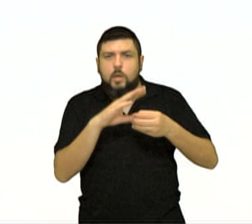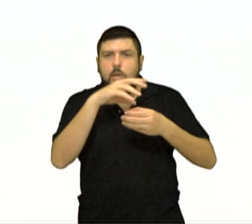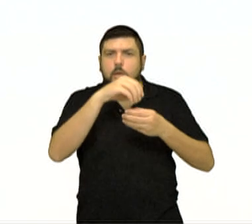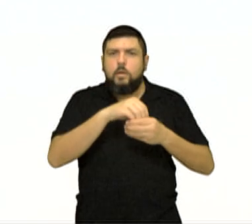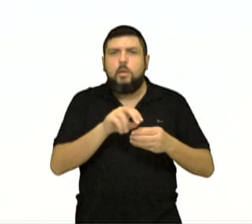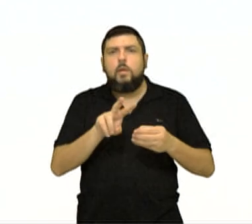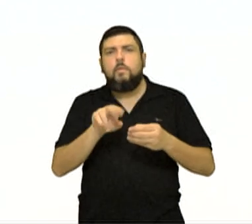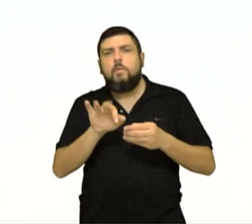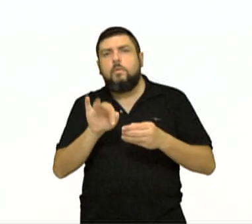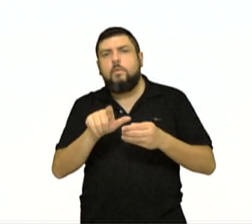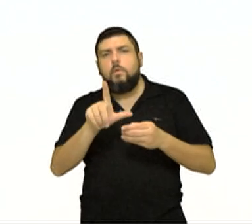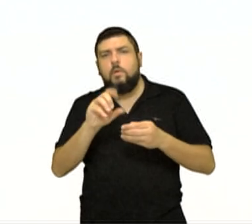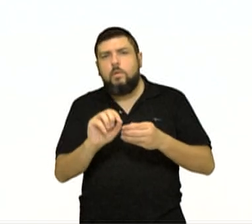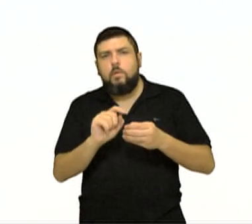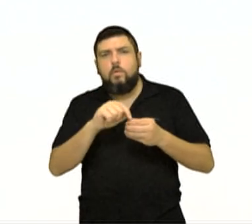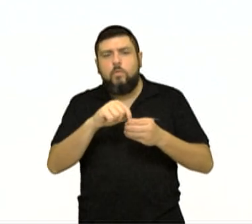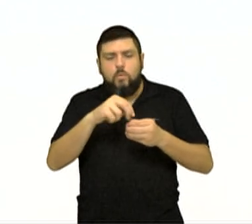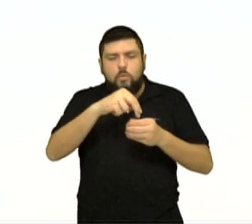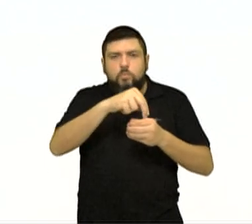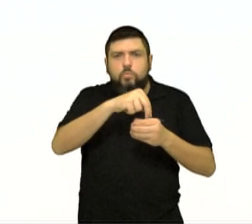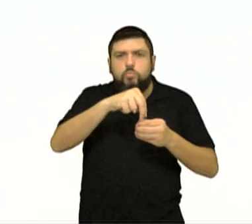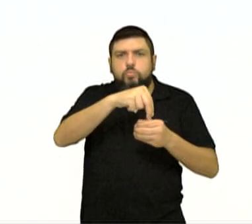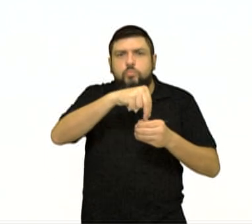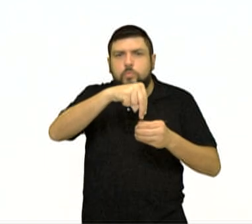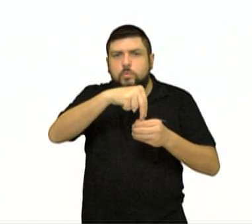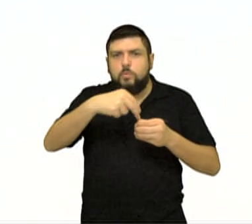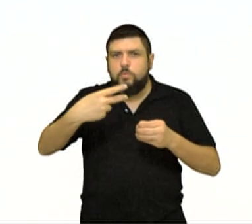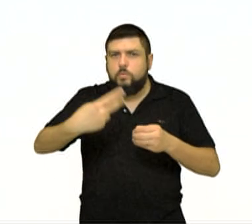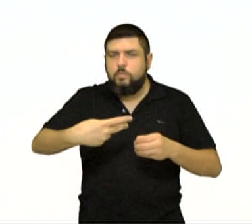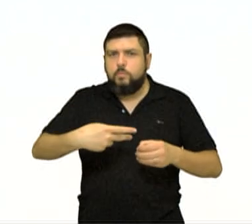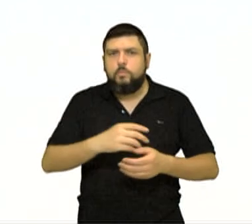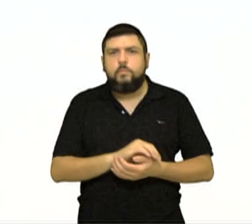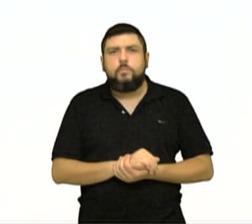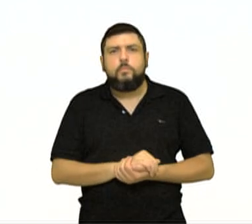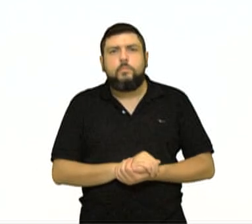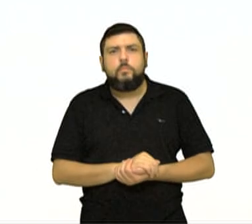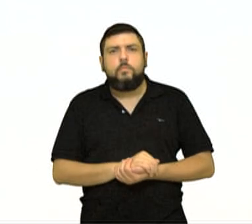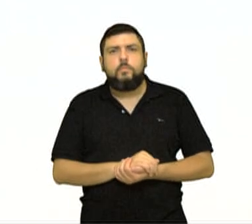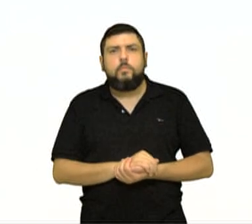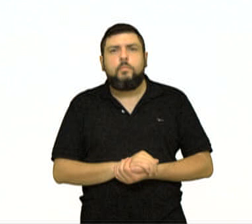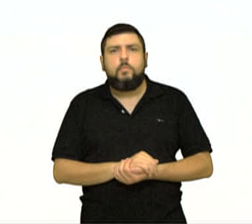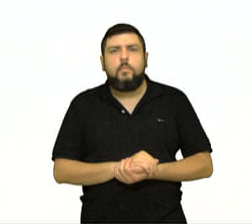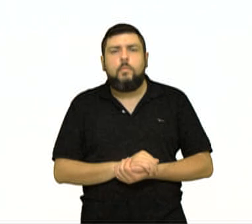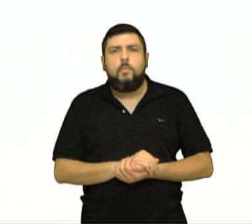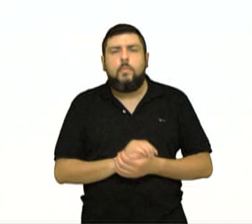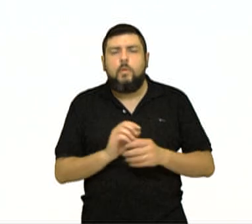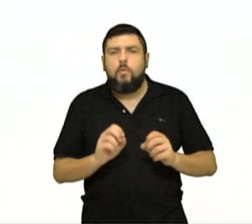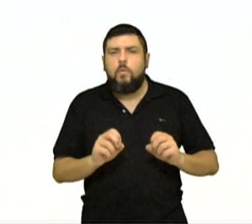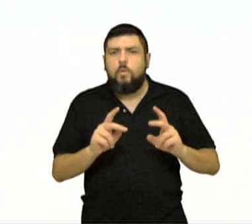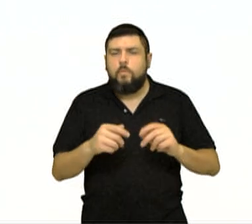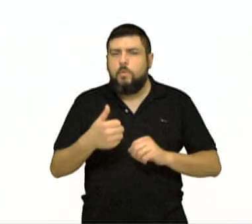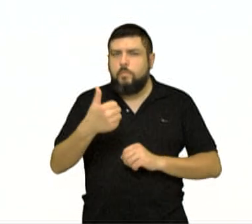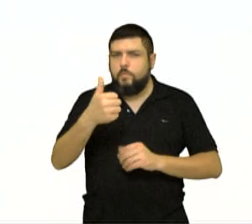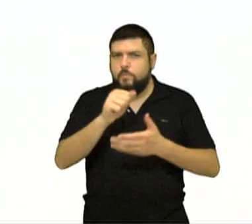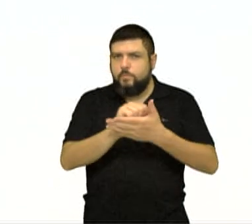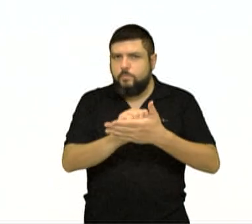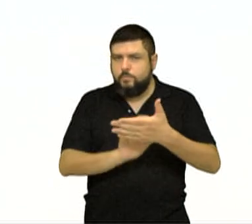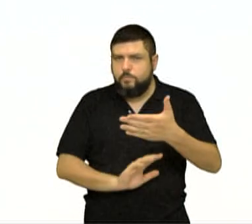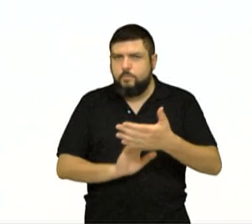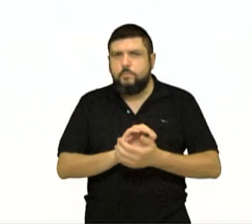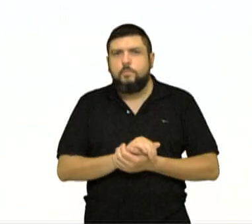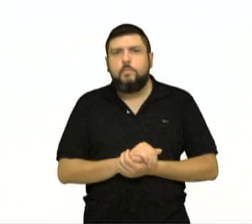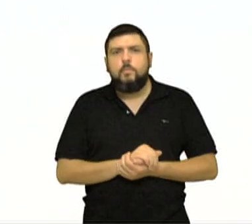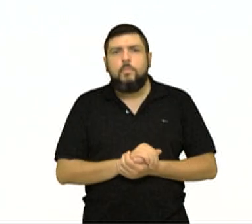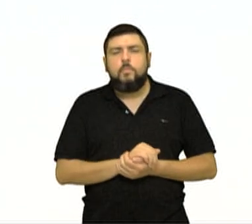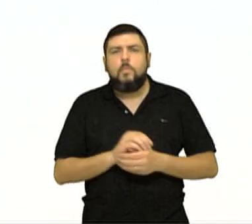servir ali como material nutritivo para essa célula. Muito bem. Então vamos a uma primeira atividade aqui, gente. Na gema